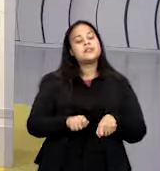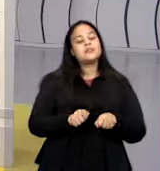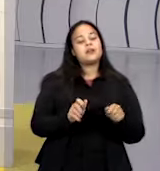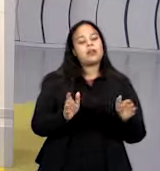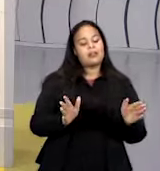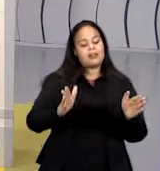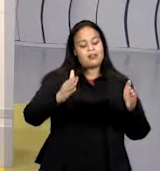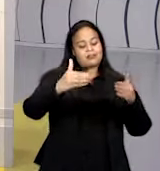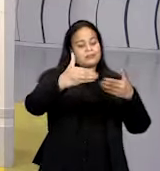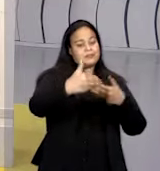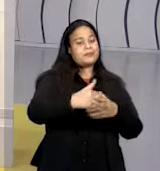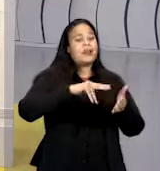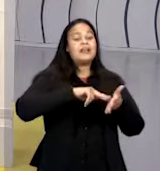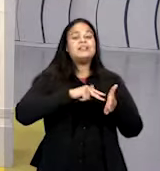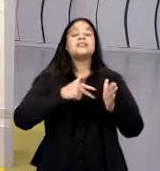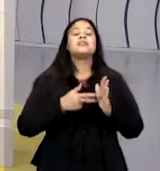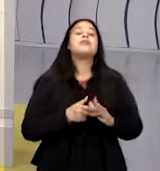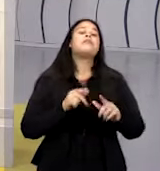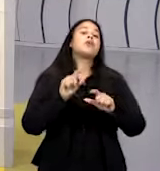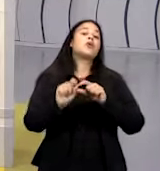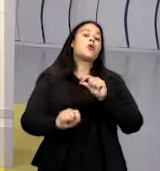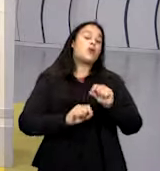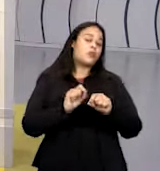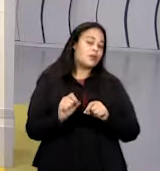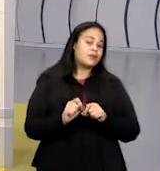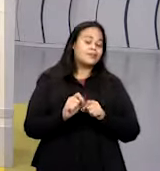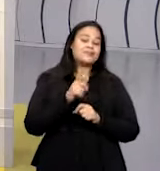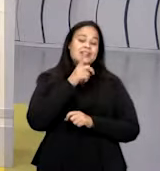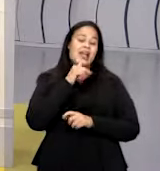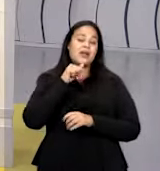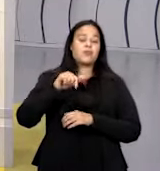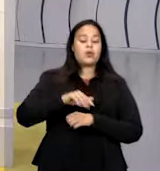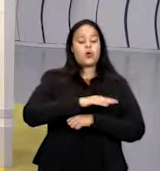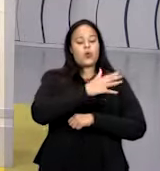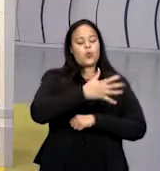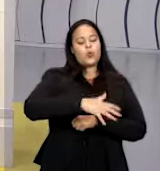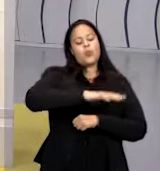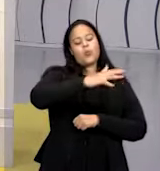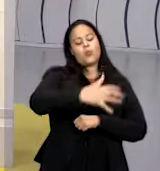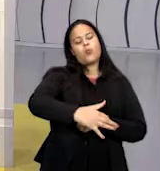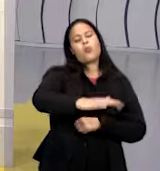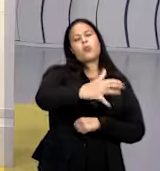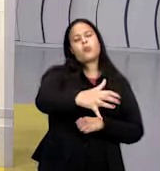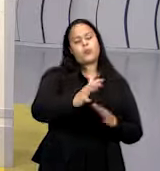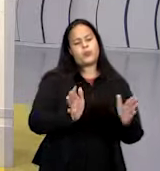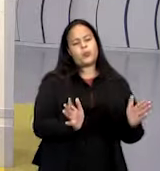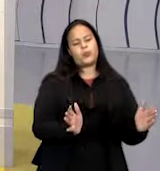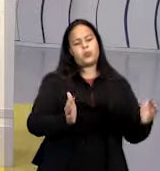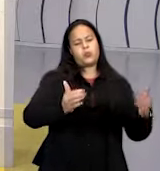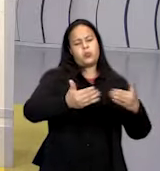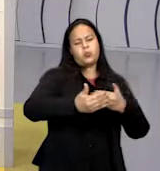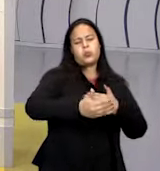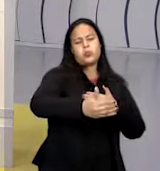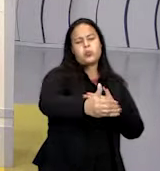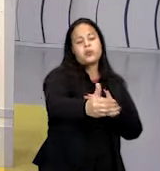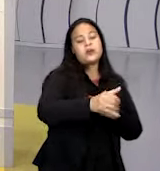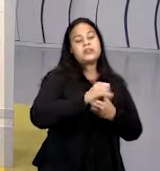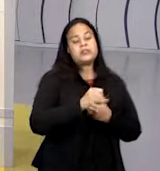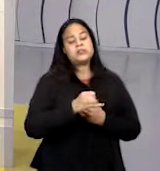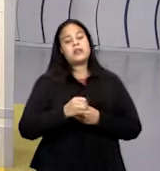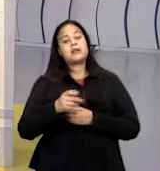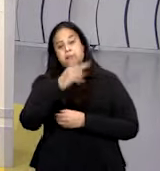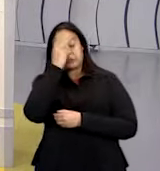água. Isso significa que nós alagamos uma grande área, ou seja, uma área que talvez fosse